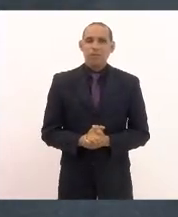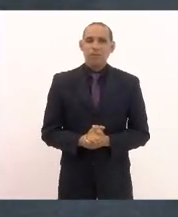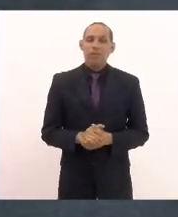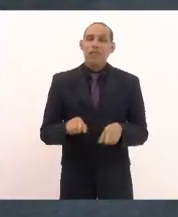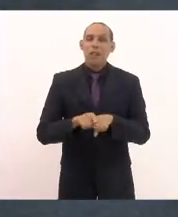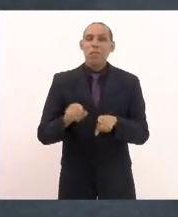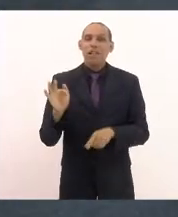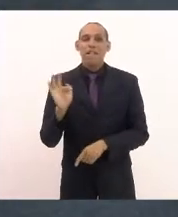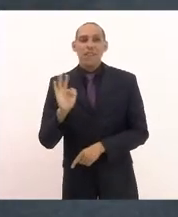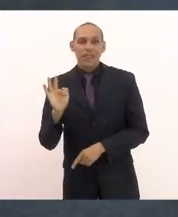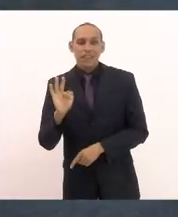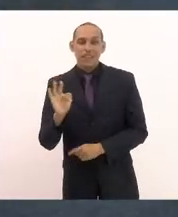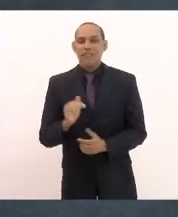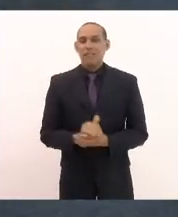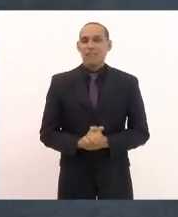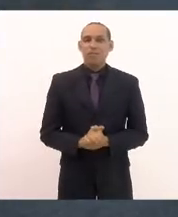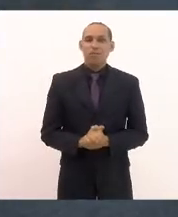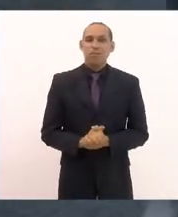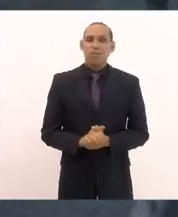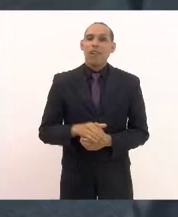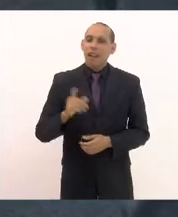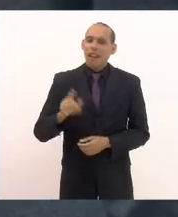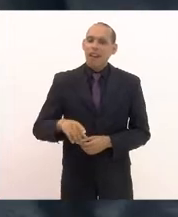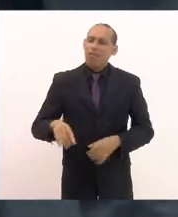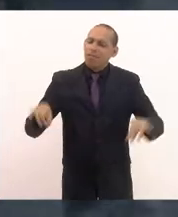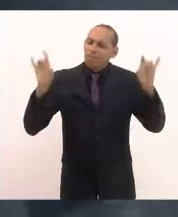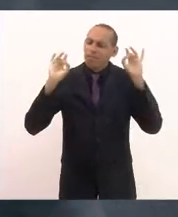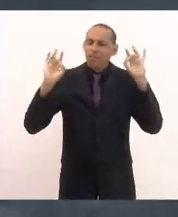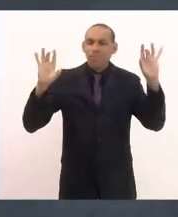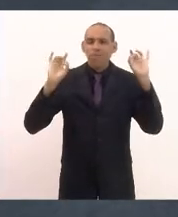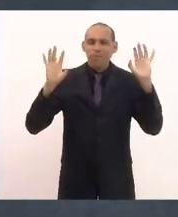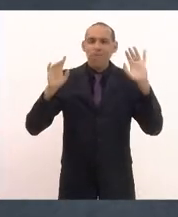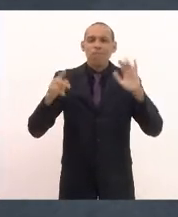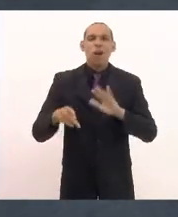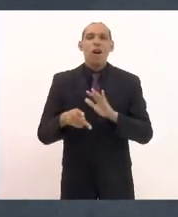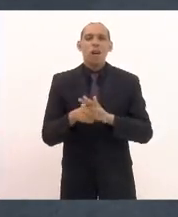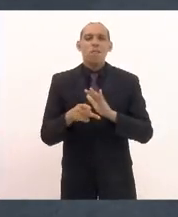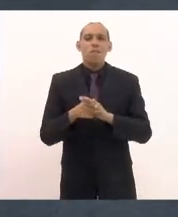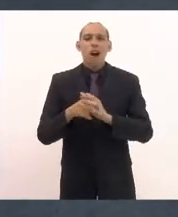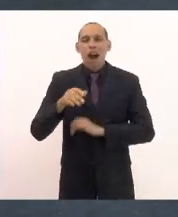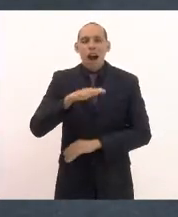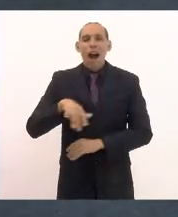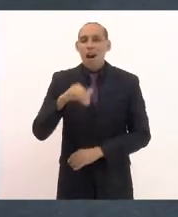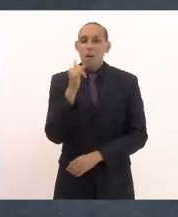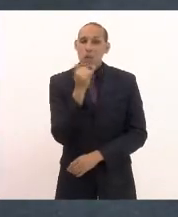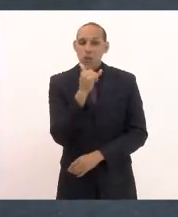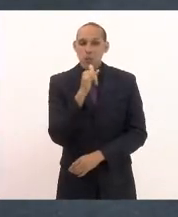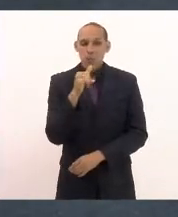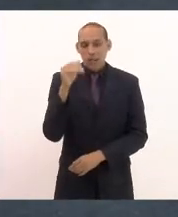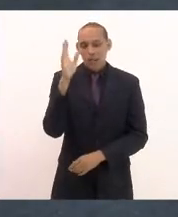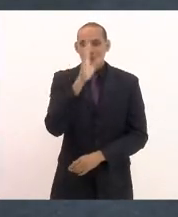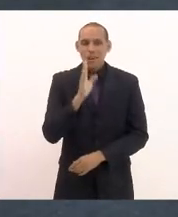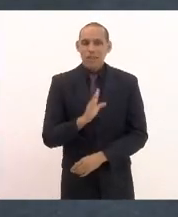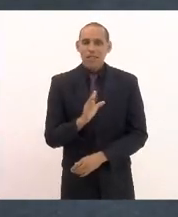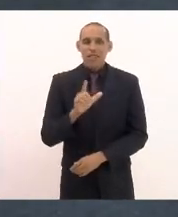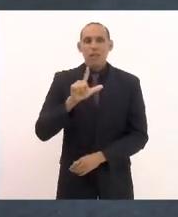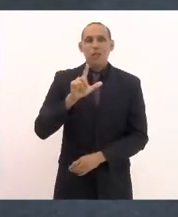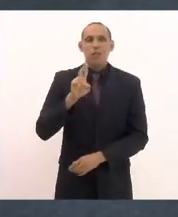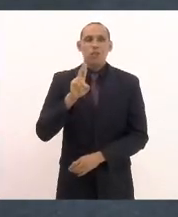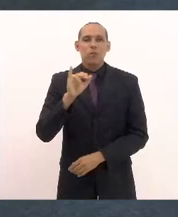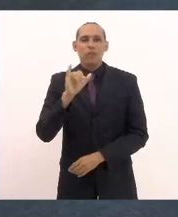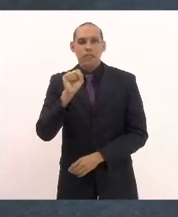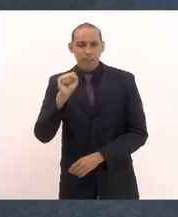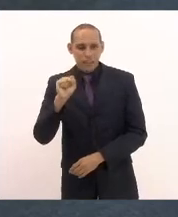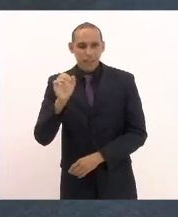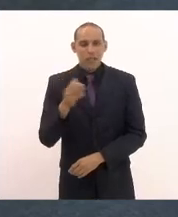físico, enfim, um dos mais emblemáticos pesquisadores da área da energia no Brasil, Luiz Pinguelli